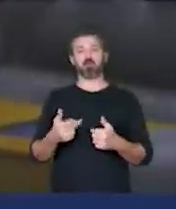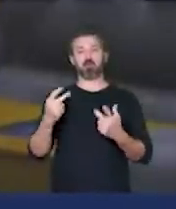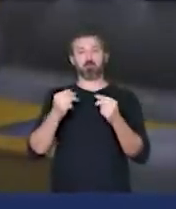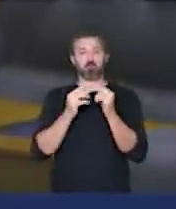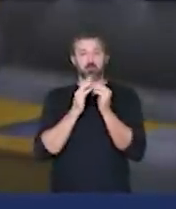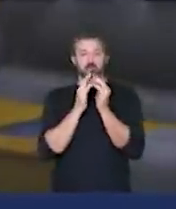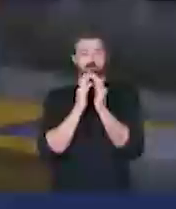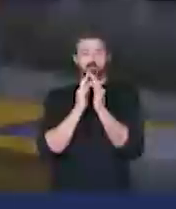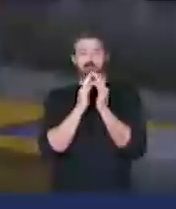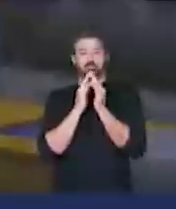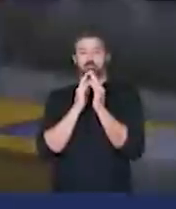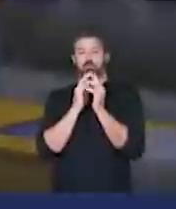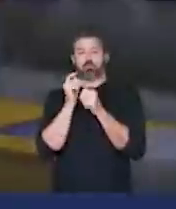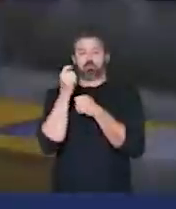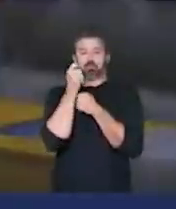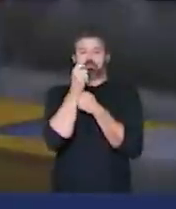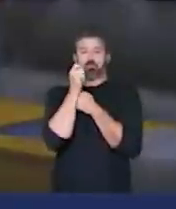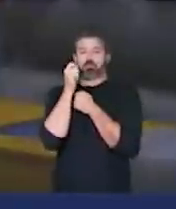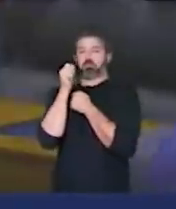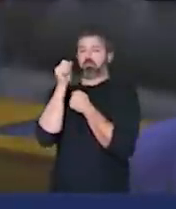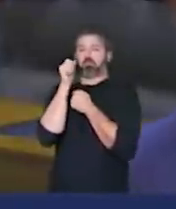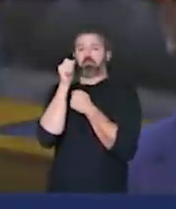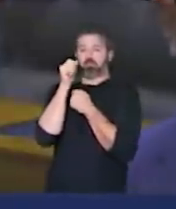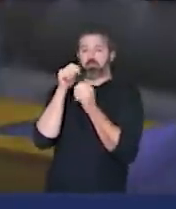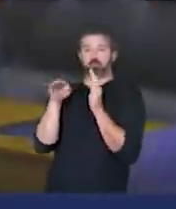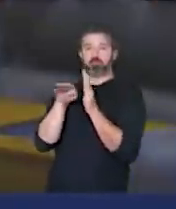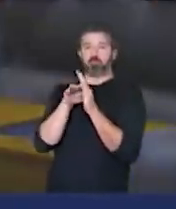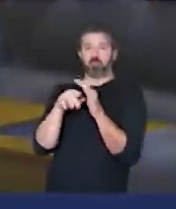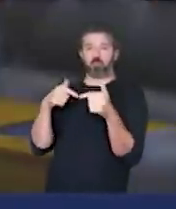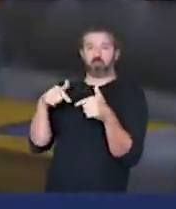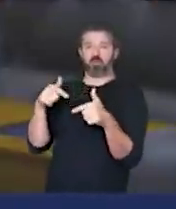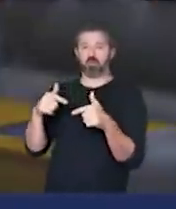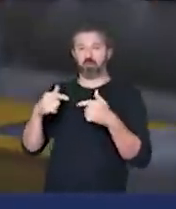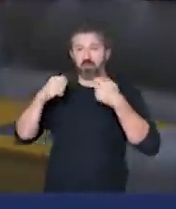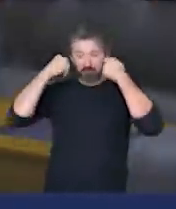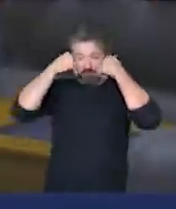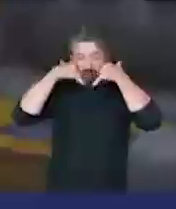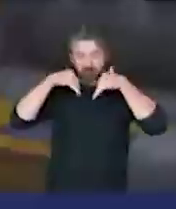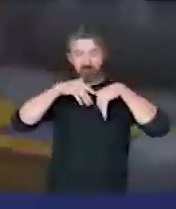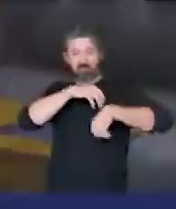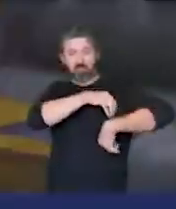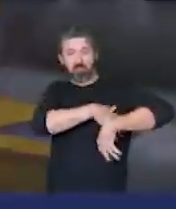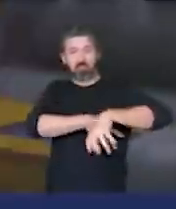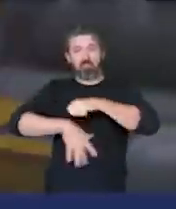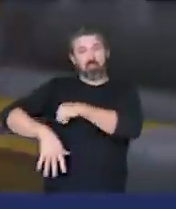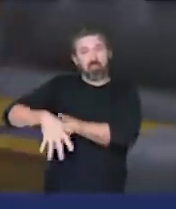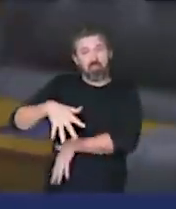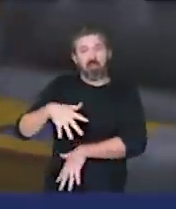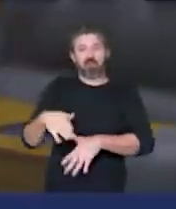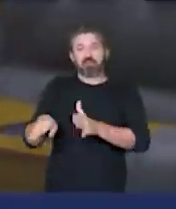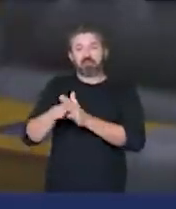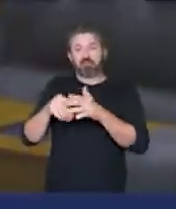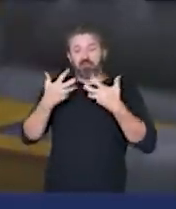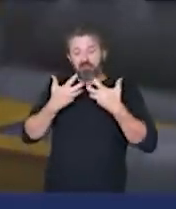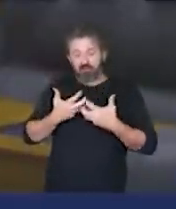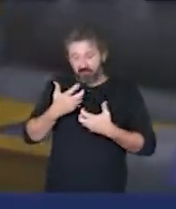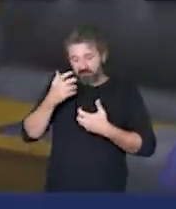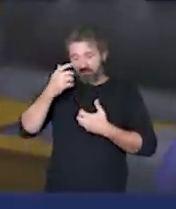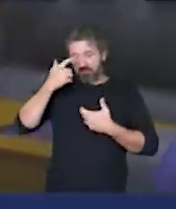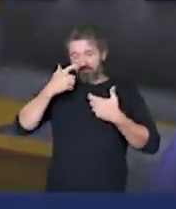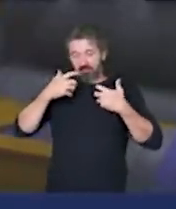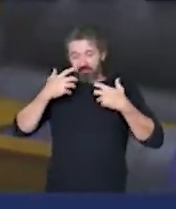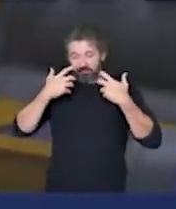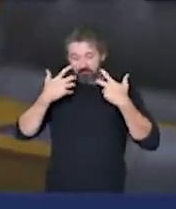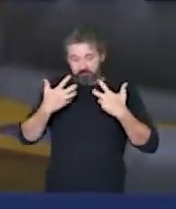sardinha enlatada, chegar no trabalho, né, todo suado, chegar no trabalho cansado,